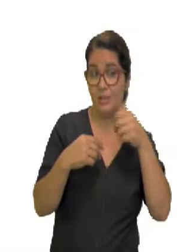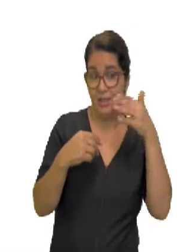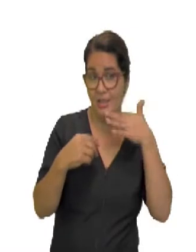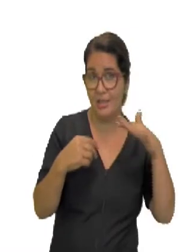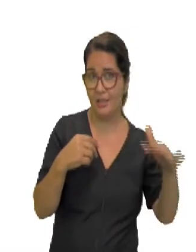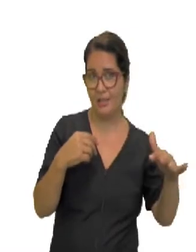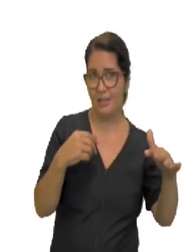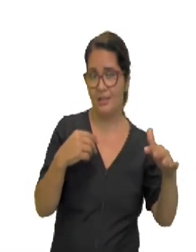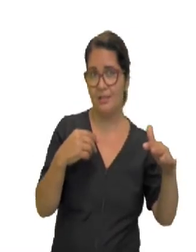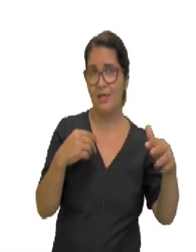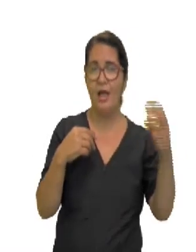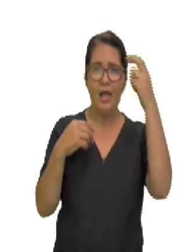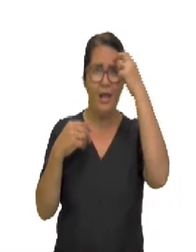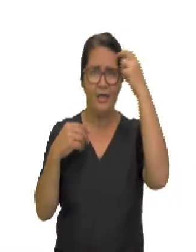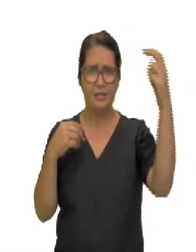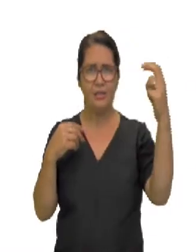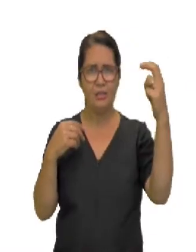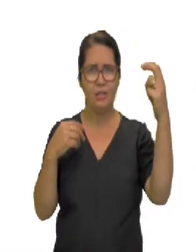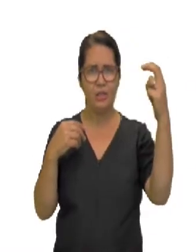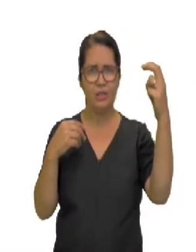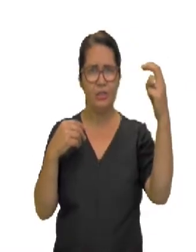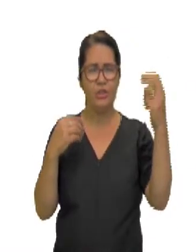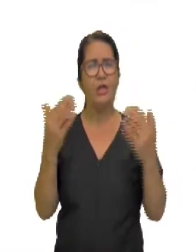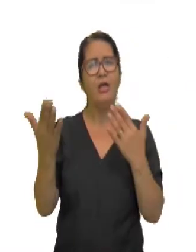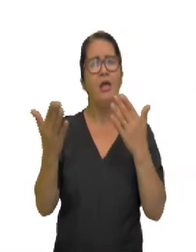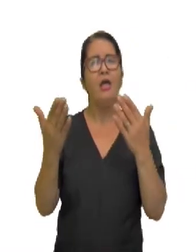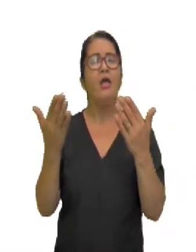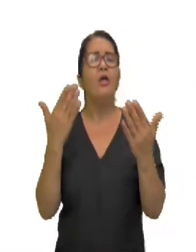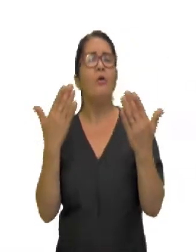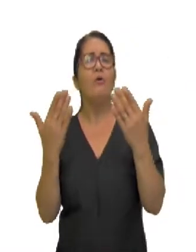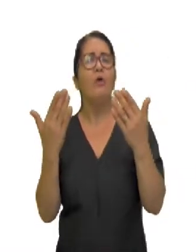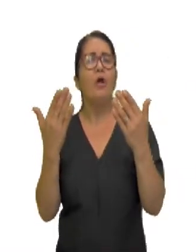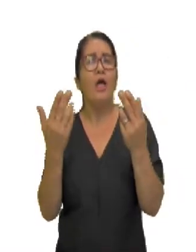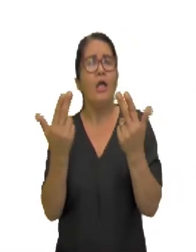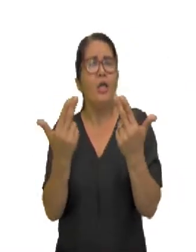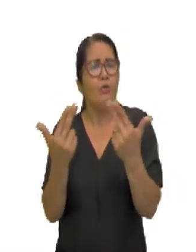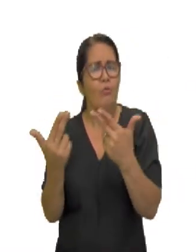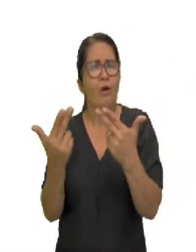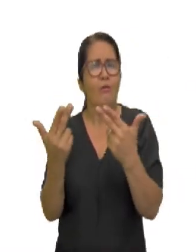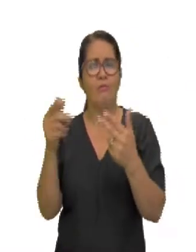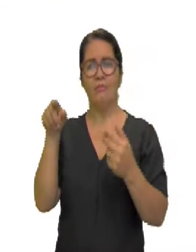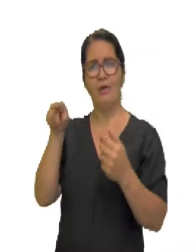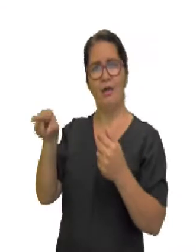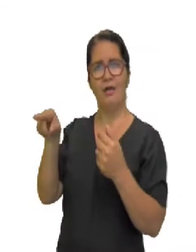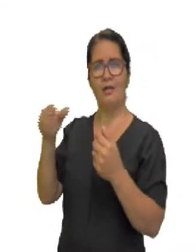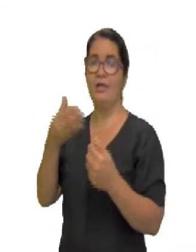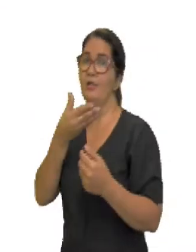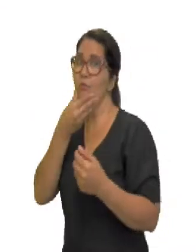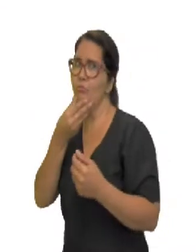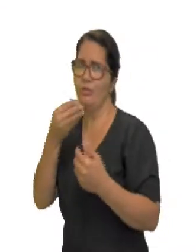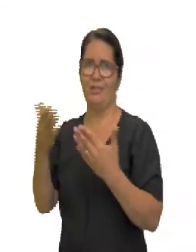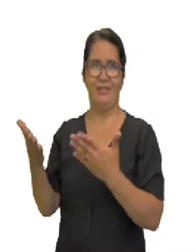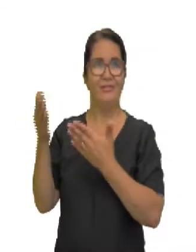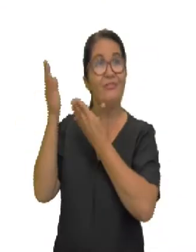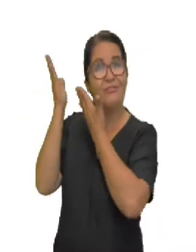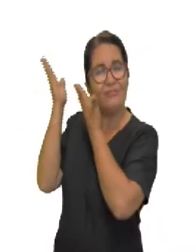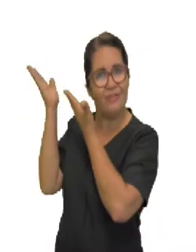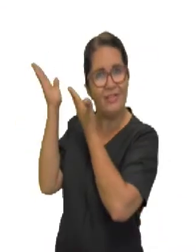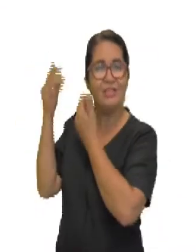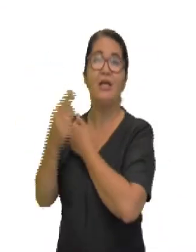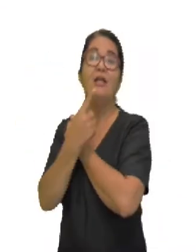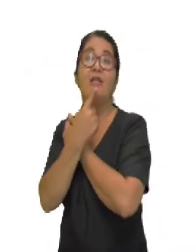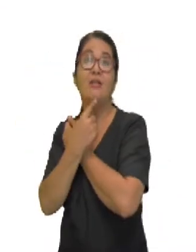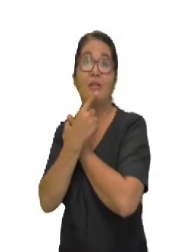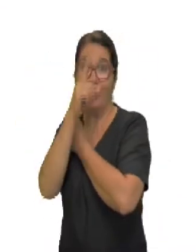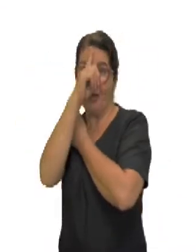o marca-texto. E temos a palavra tão e temos quanto. Isso.